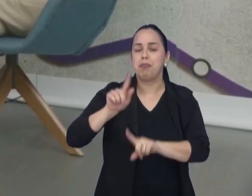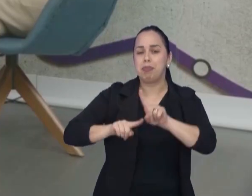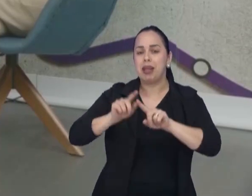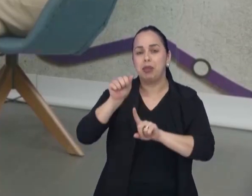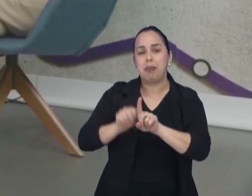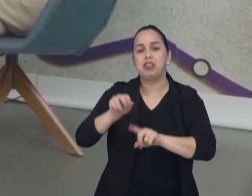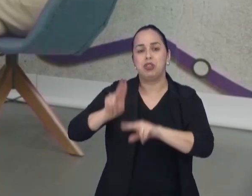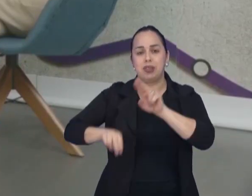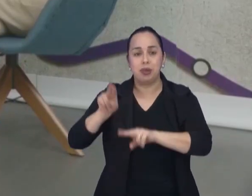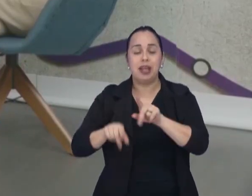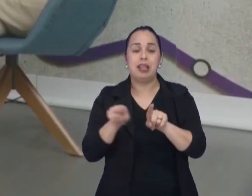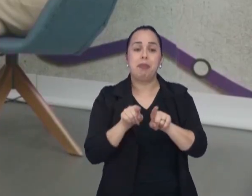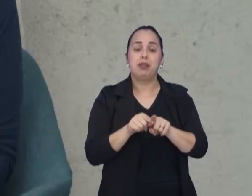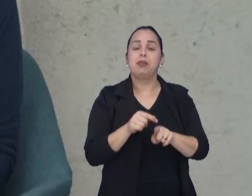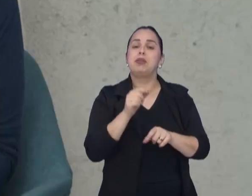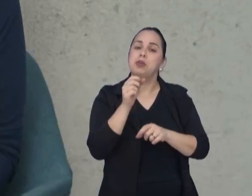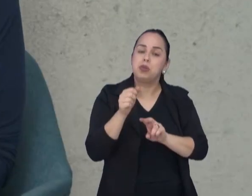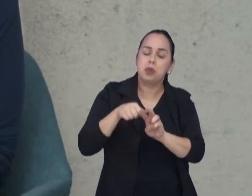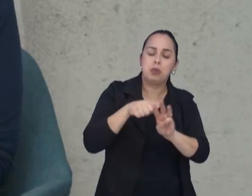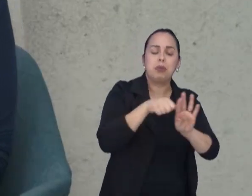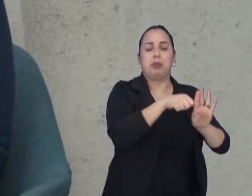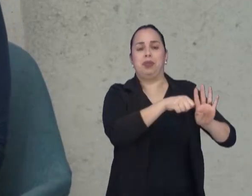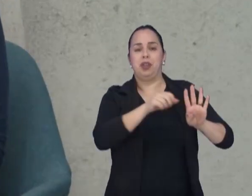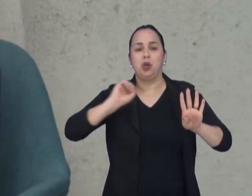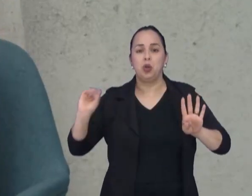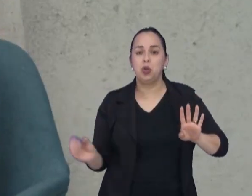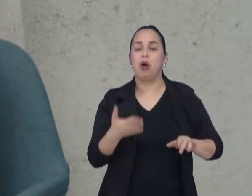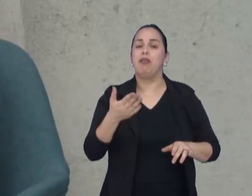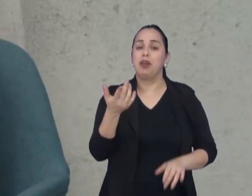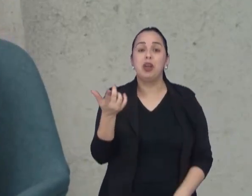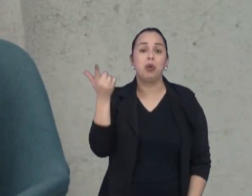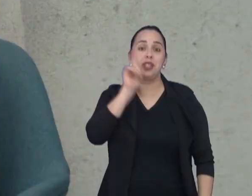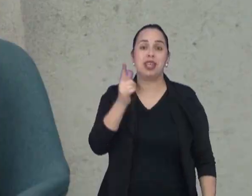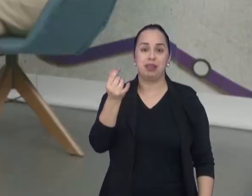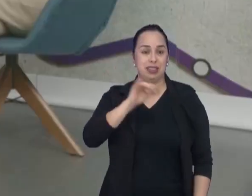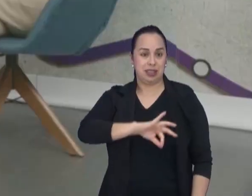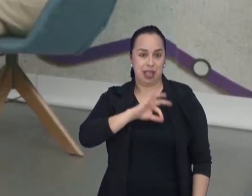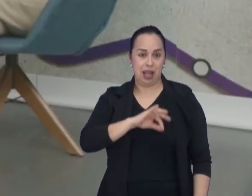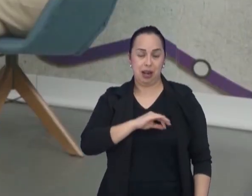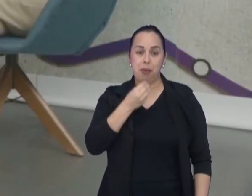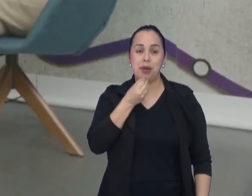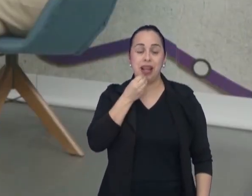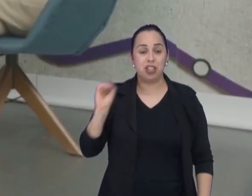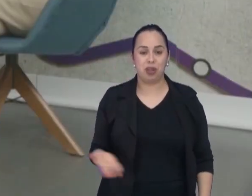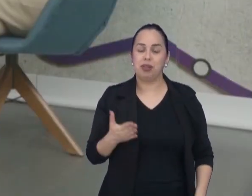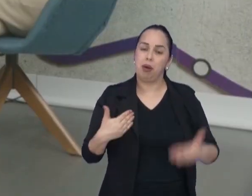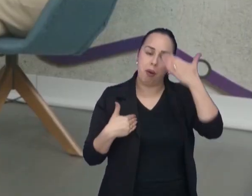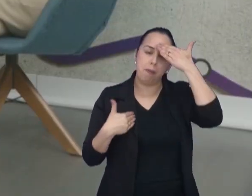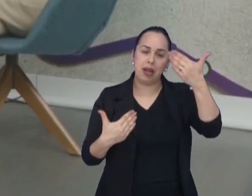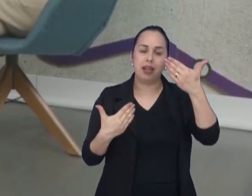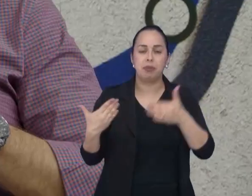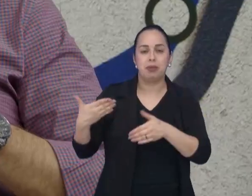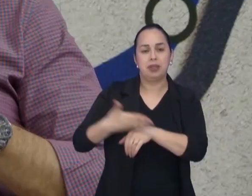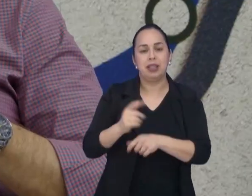também ligados aí, para quem sabe também no que vem, seguir aí também com uma nova renda extra, né, uma nova oportunidade. Muito obrigada, Melo, mais uma vez por estar